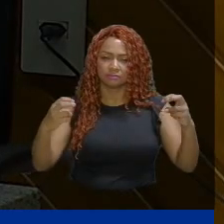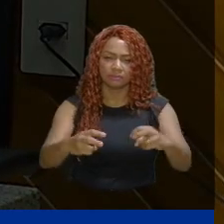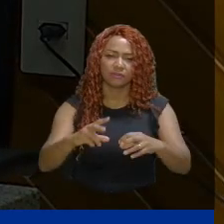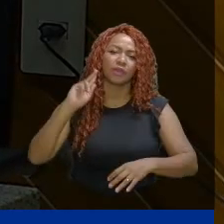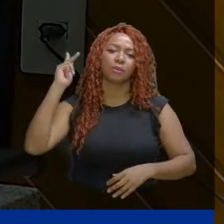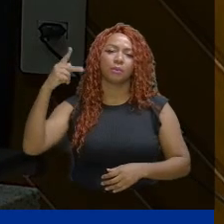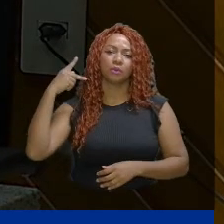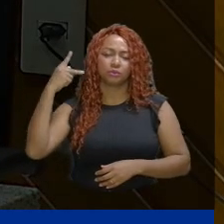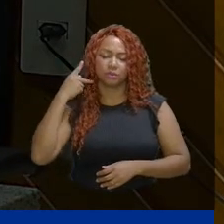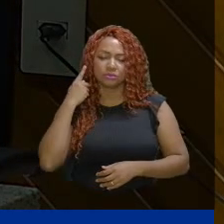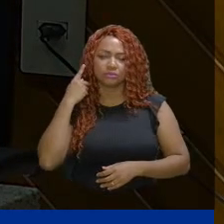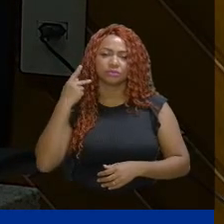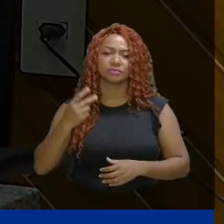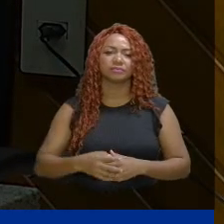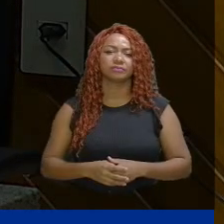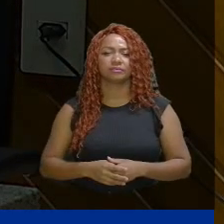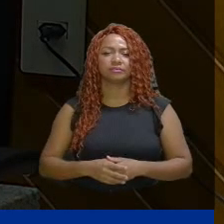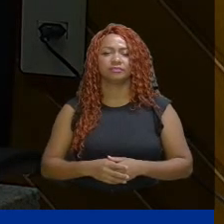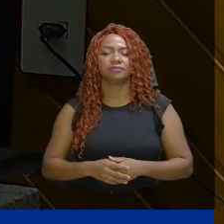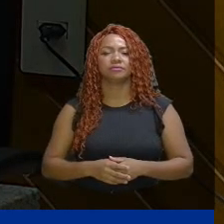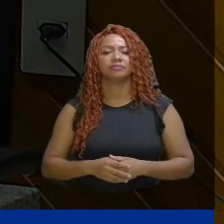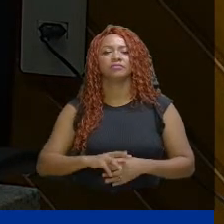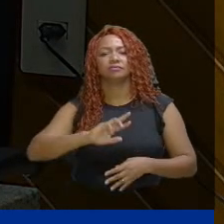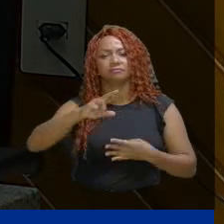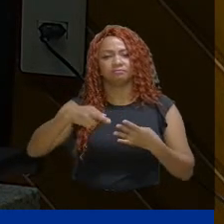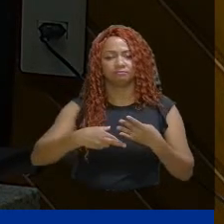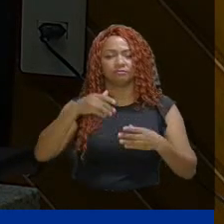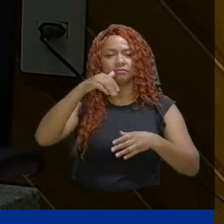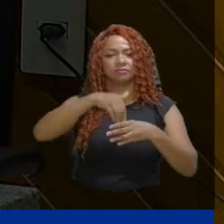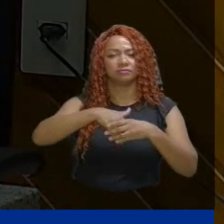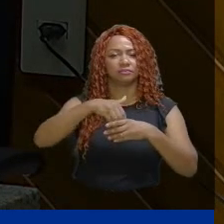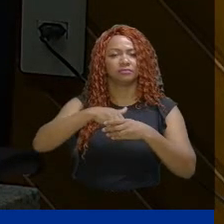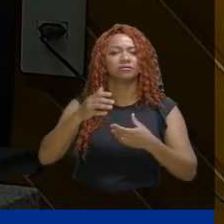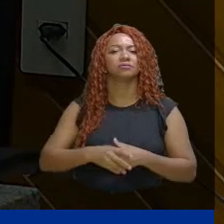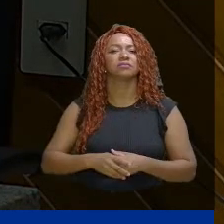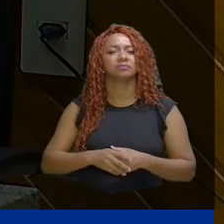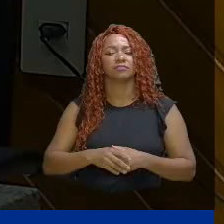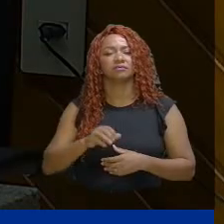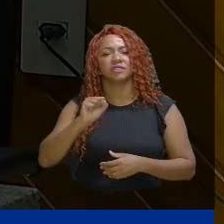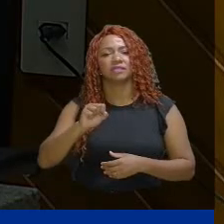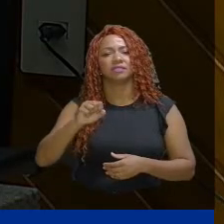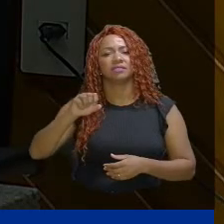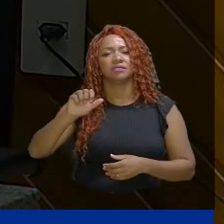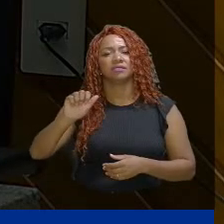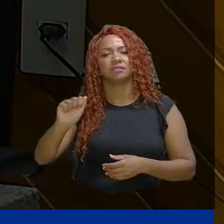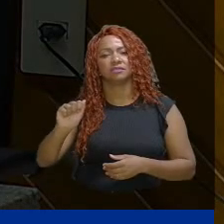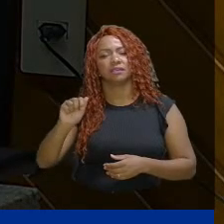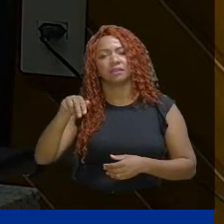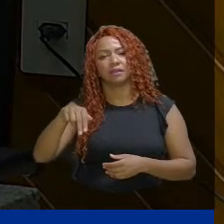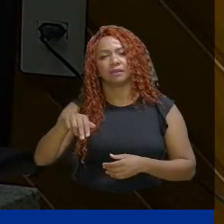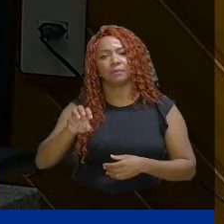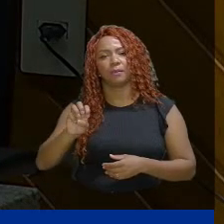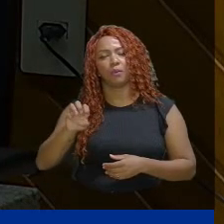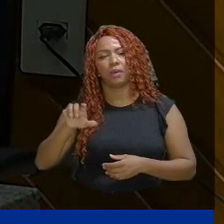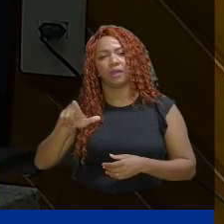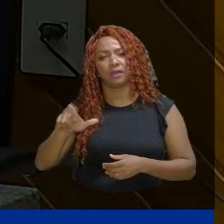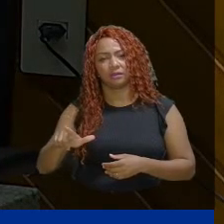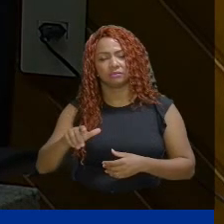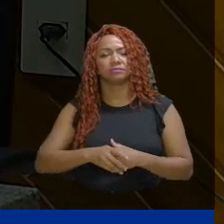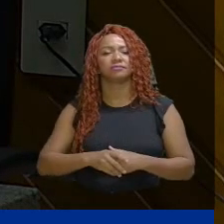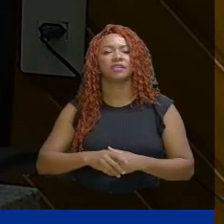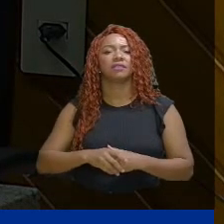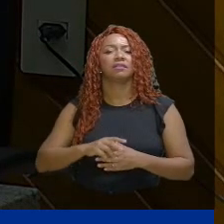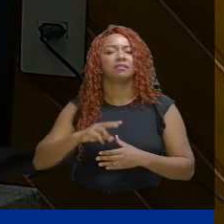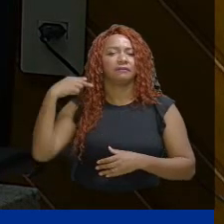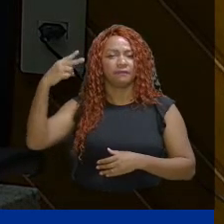procuradora regional, cuida-se de recurso eleitoral interposto por Samuel Lima Salles Júnior, candidato a cargo de vereador nas eleições